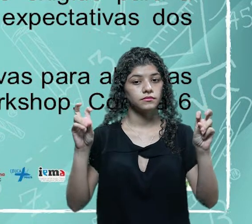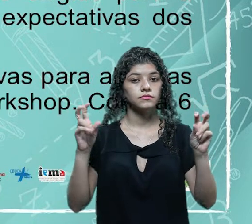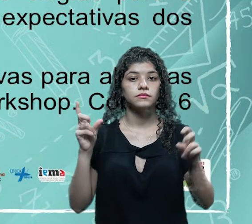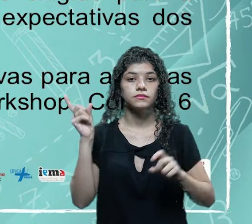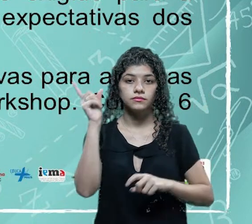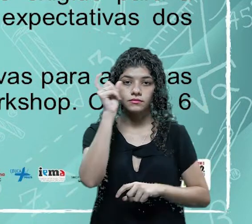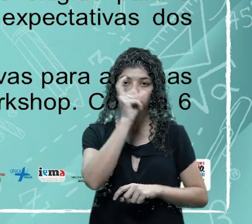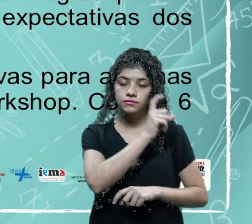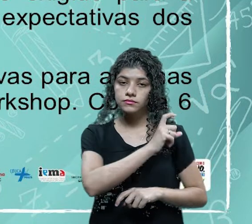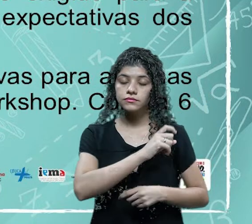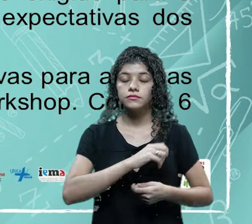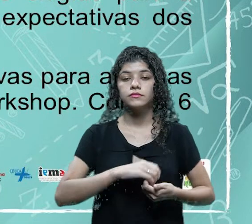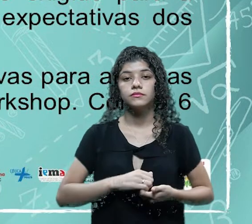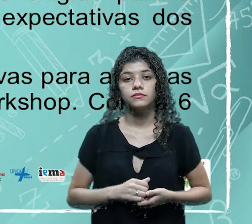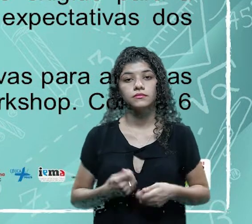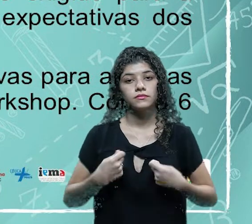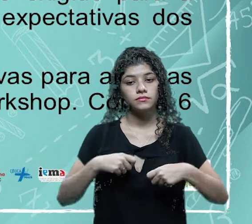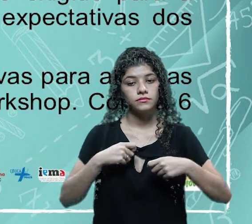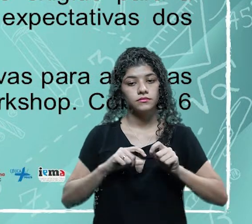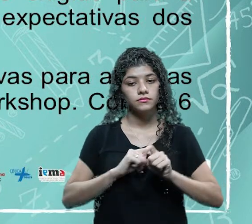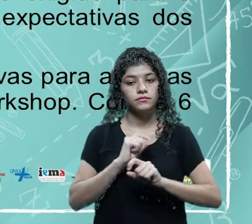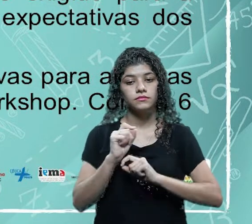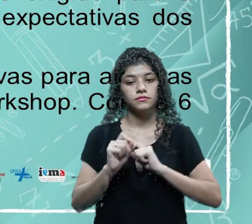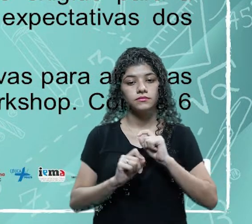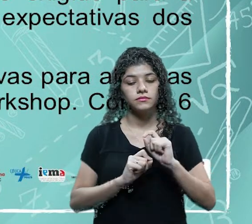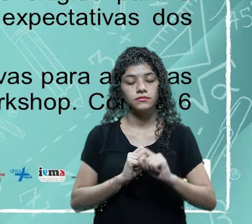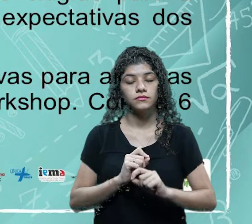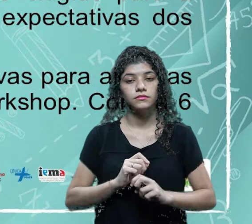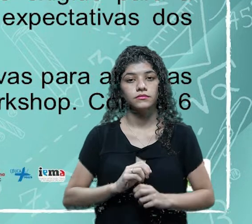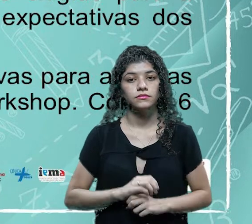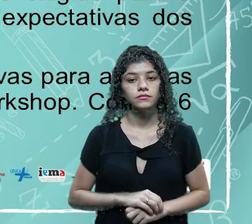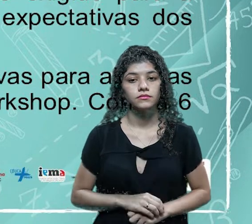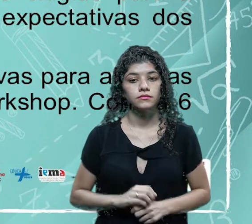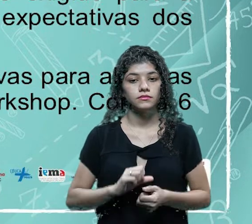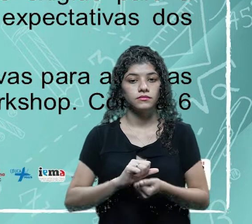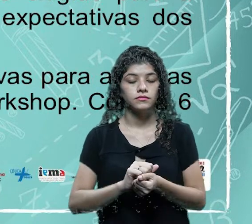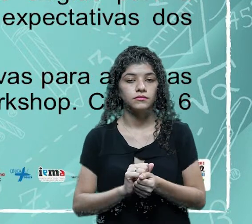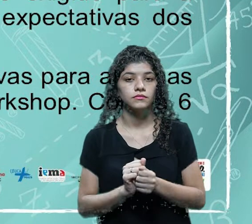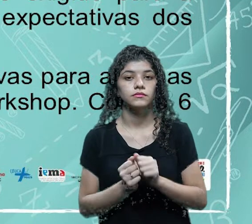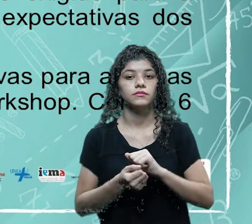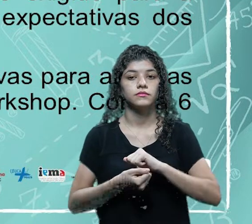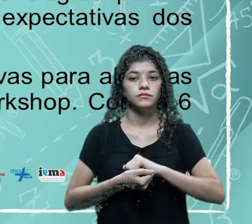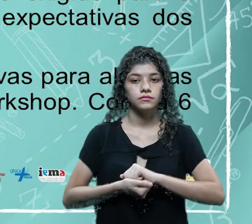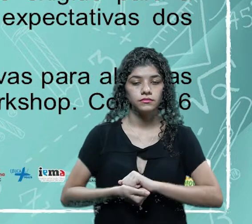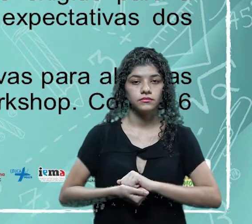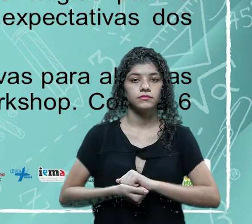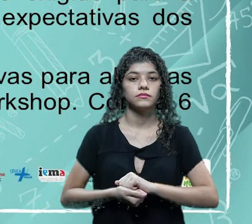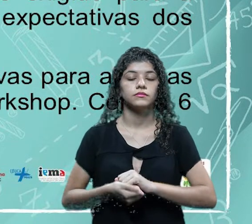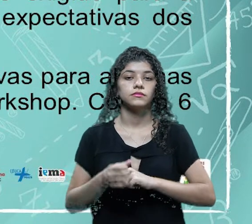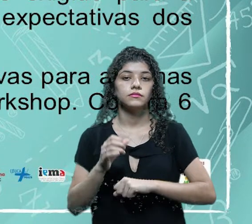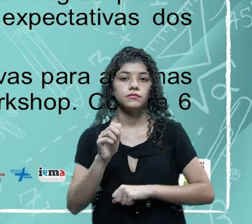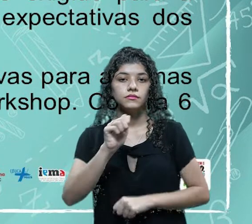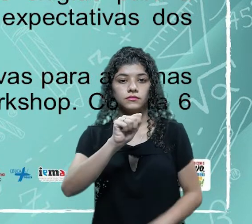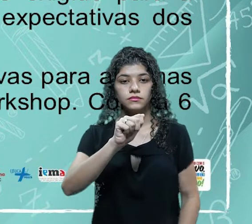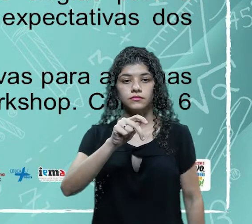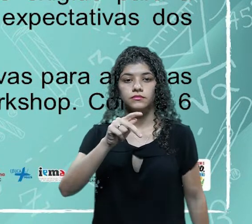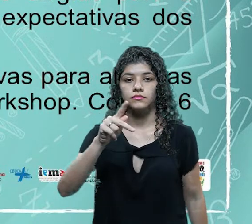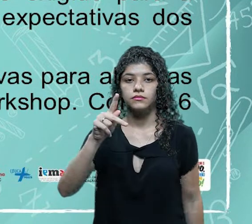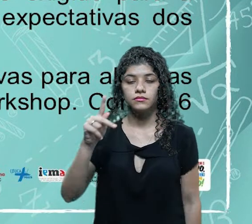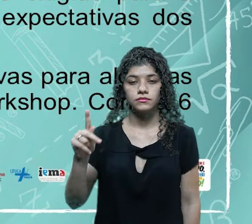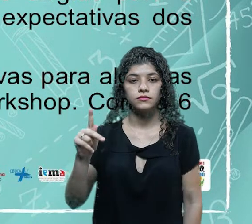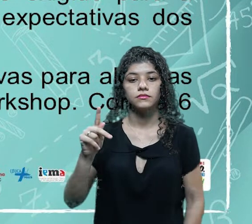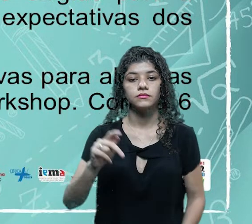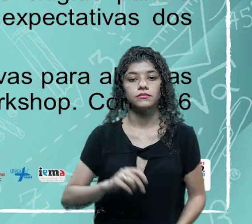é difícil né Então é preciso a gente adaptar com o aplicativo de